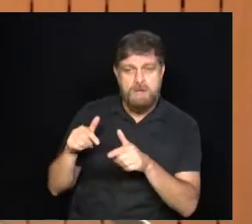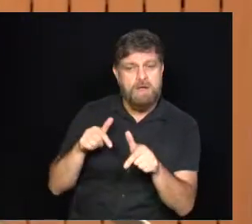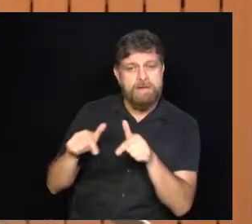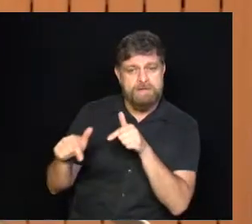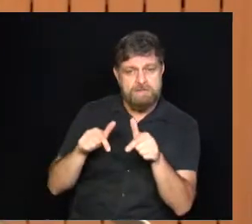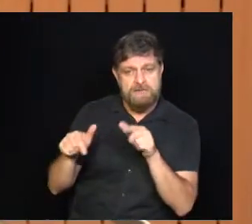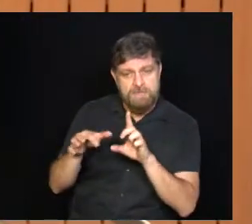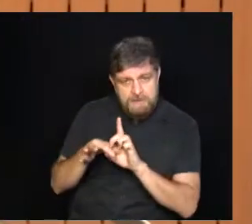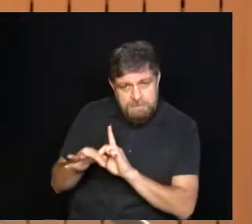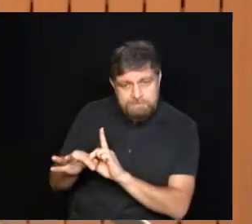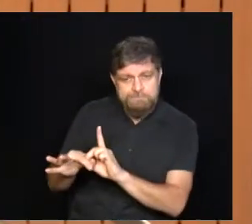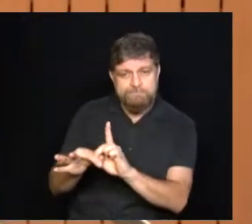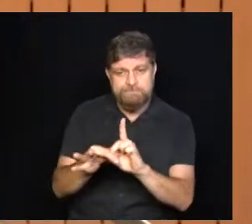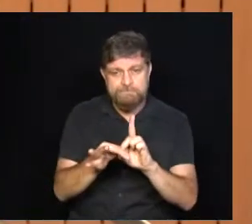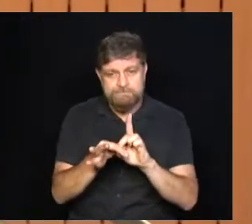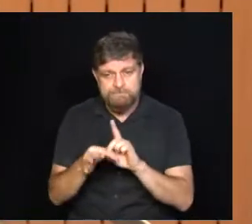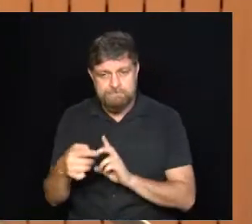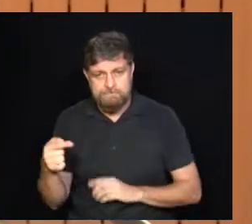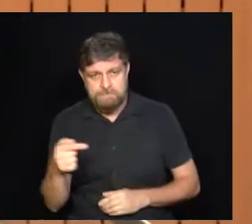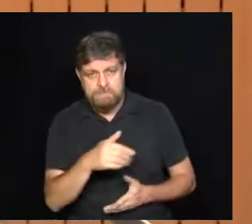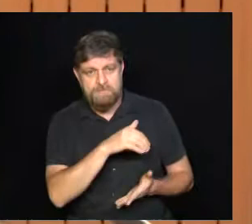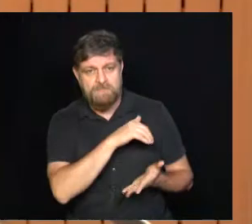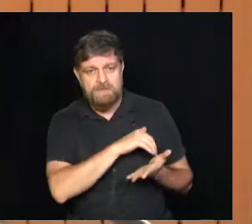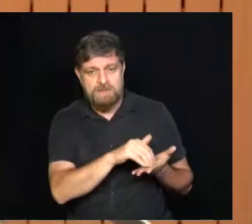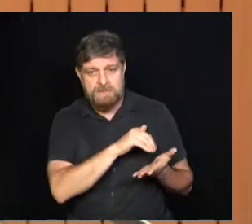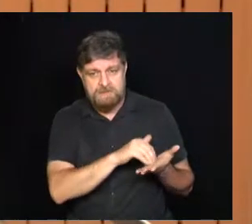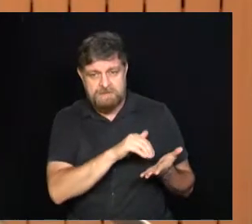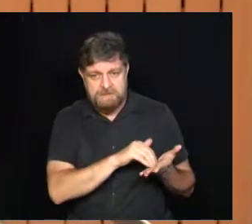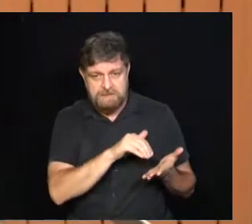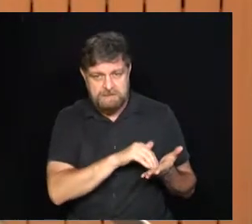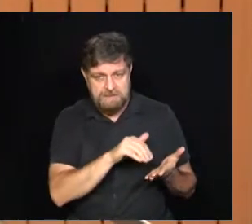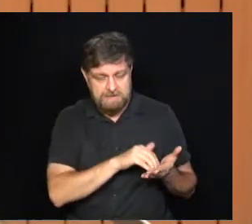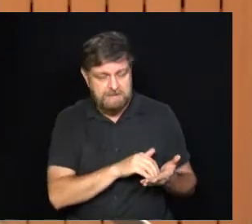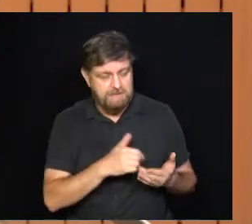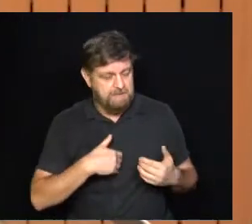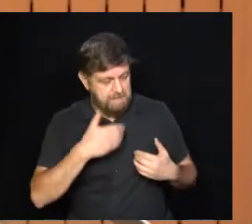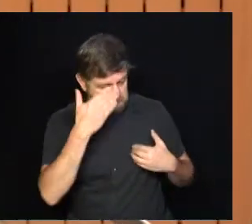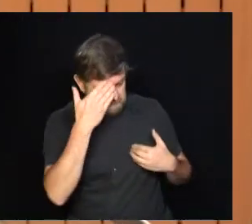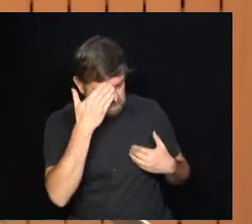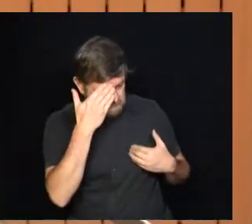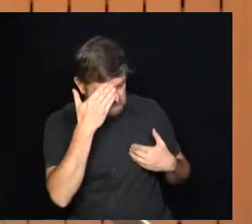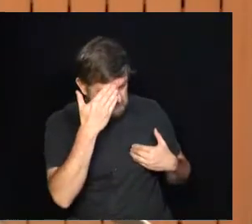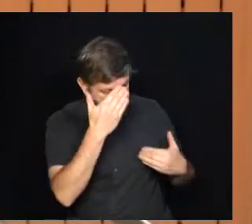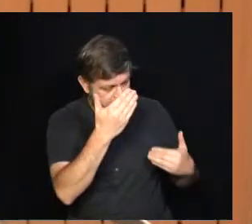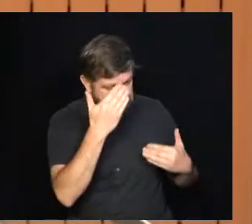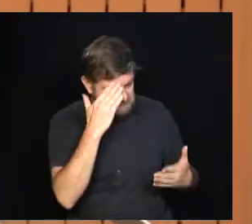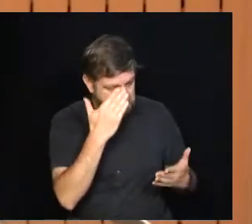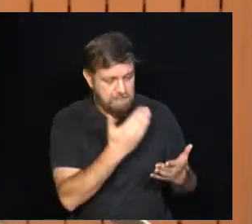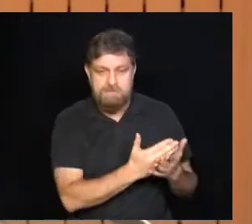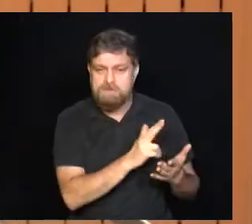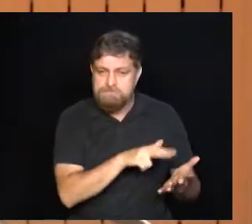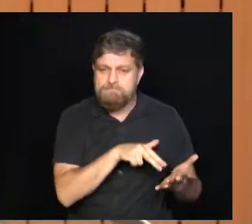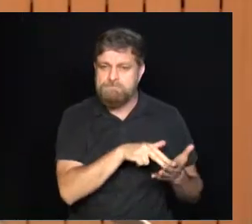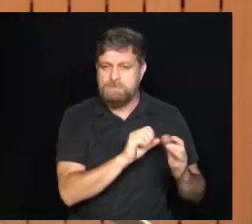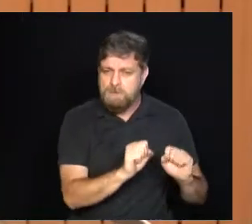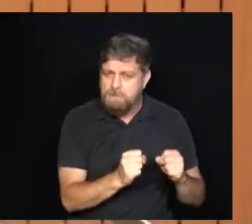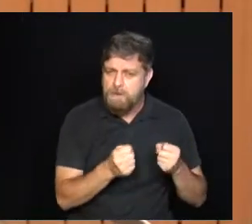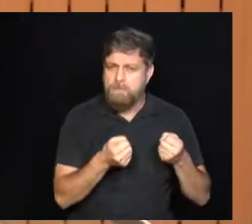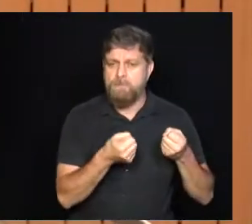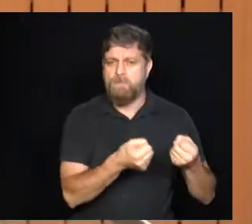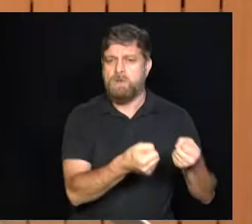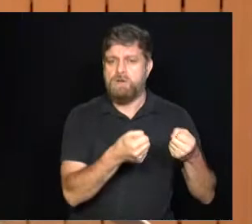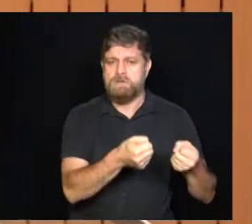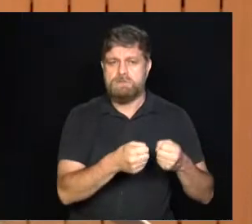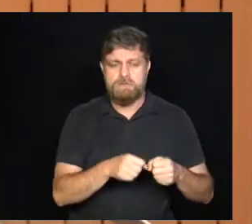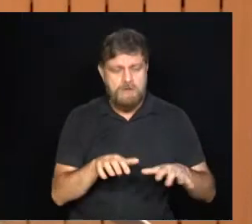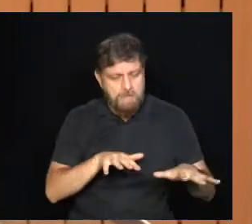conosco. Como a secretária disse, quero agradecer a confiança também da secretária e o empenho em toda essa mobilização e